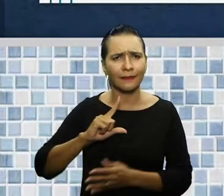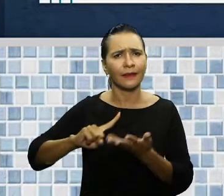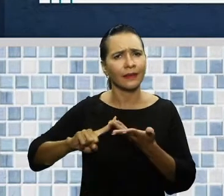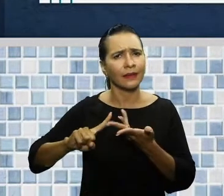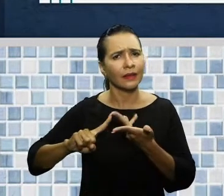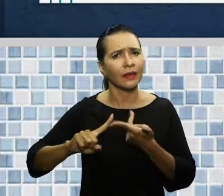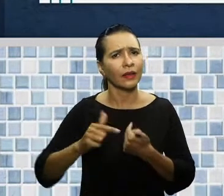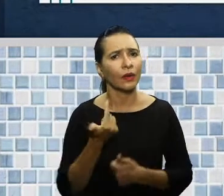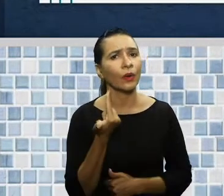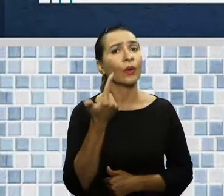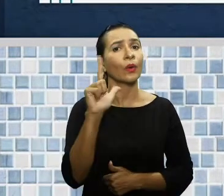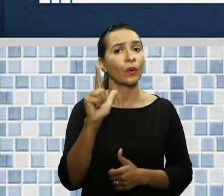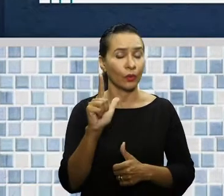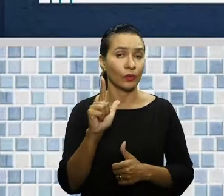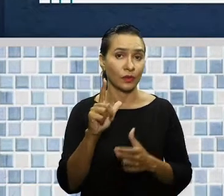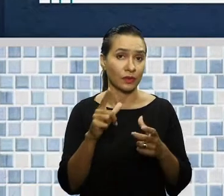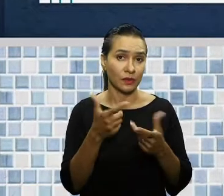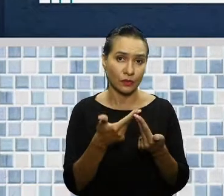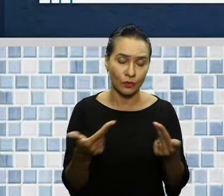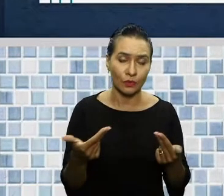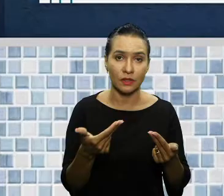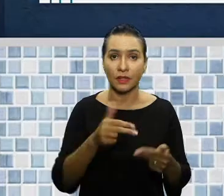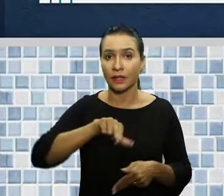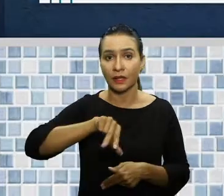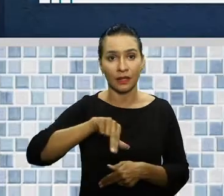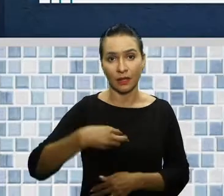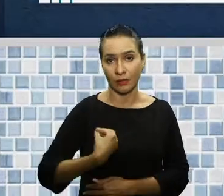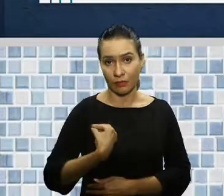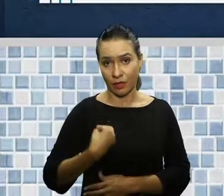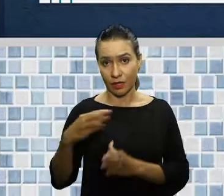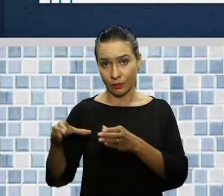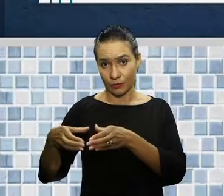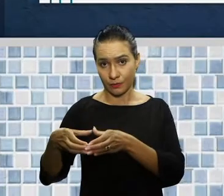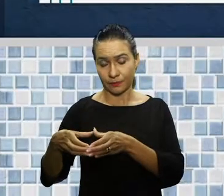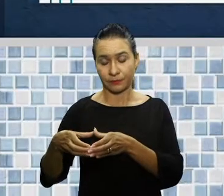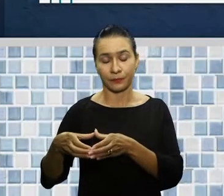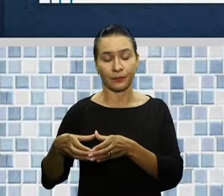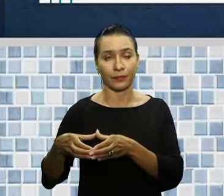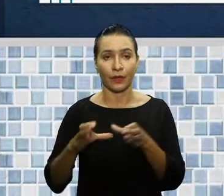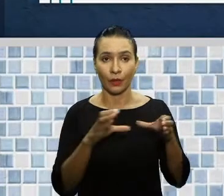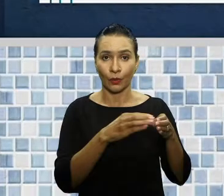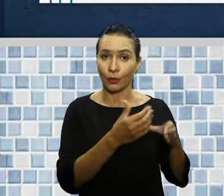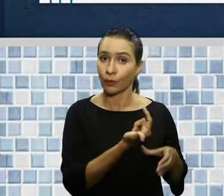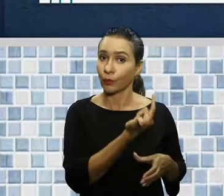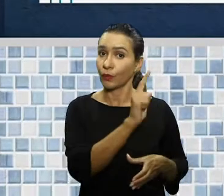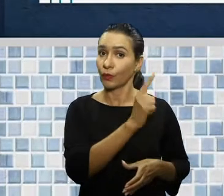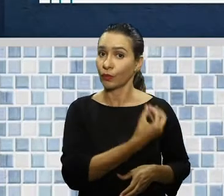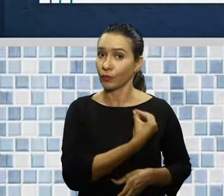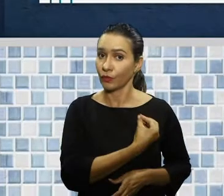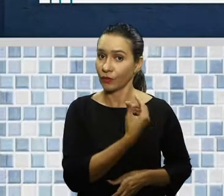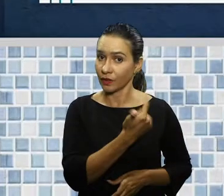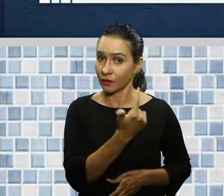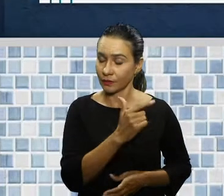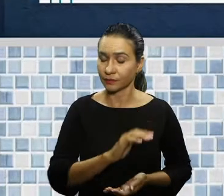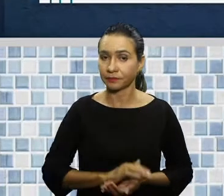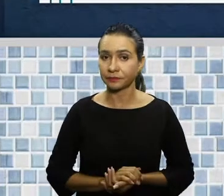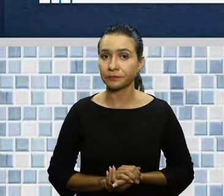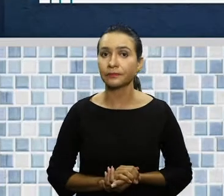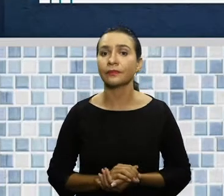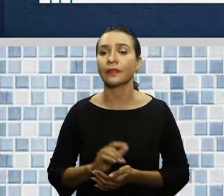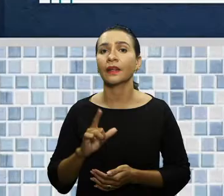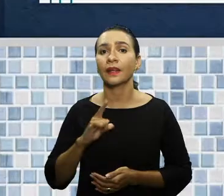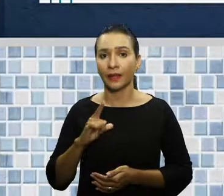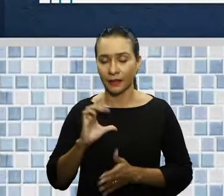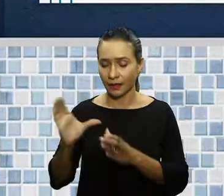não são só os seres vivos. Existem os seres vivos que são predadores, por exemplo, esses seres eles vão fazer